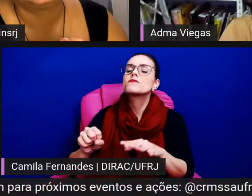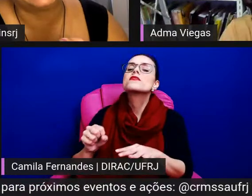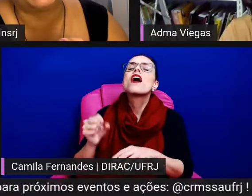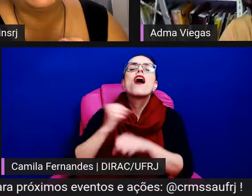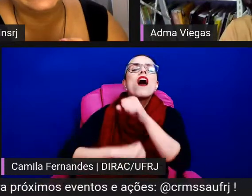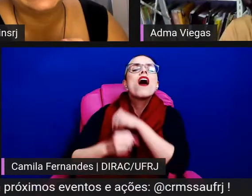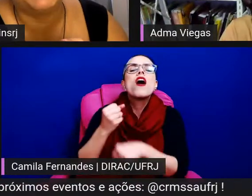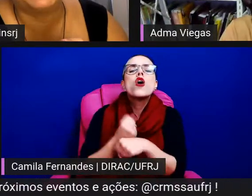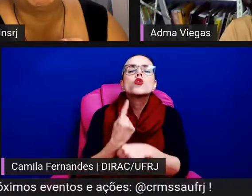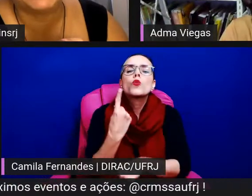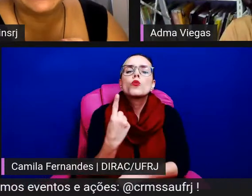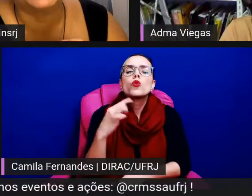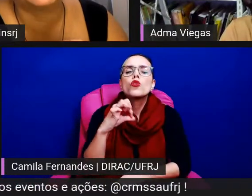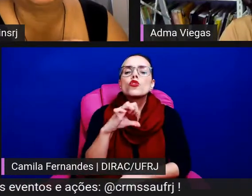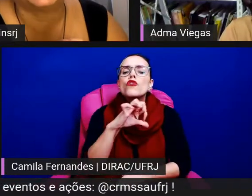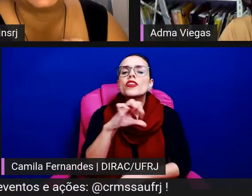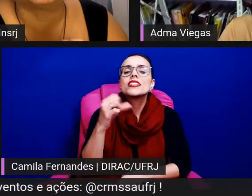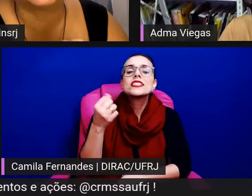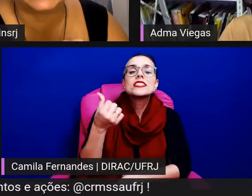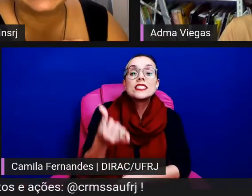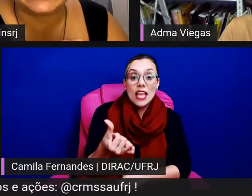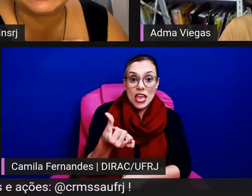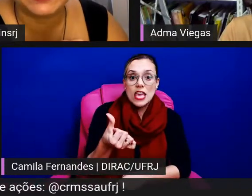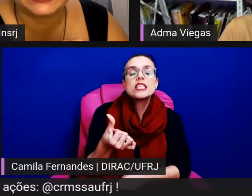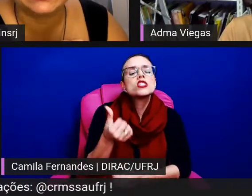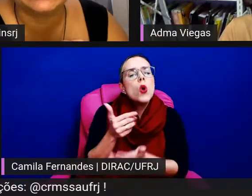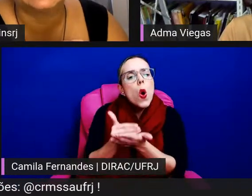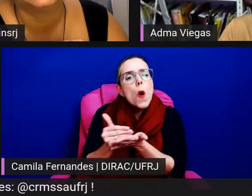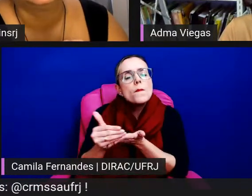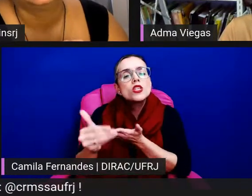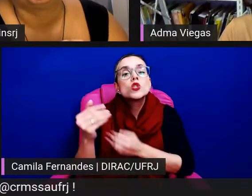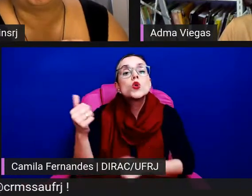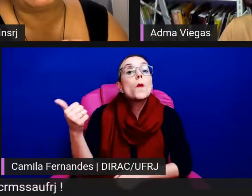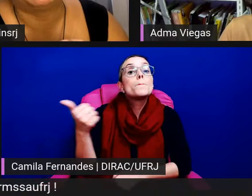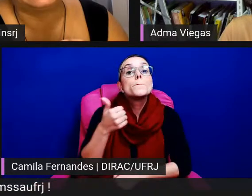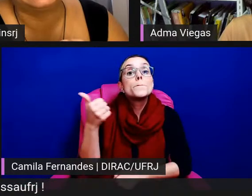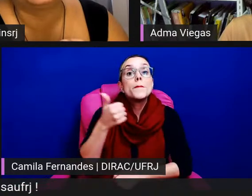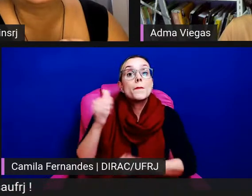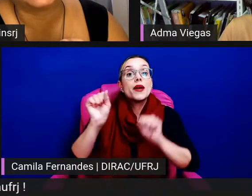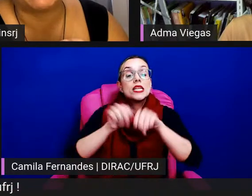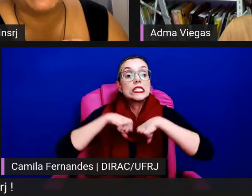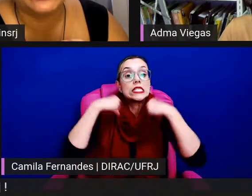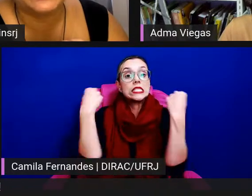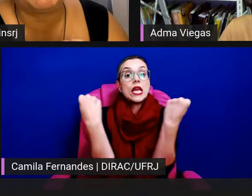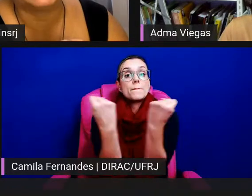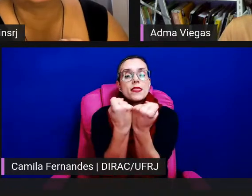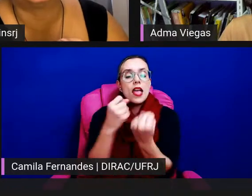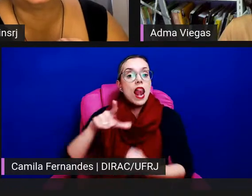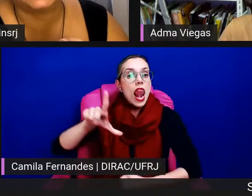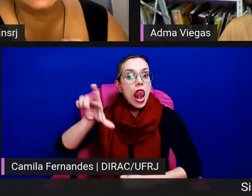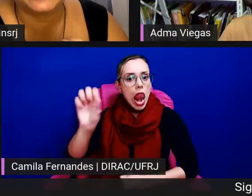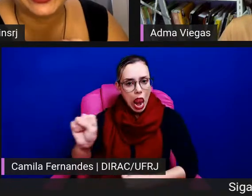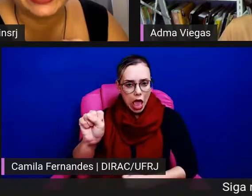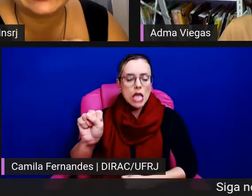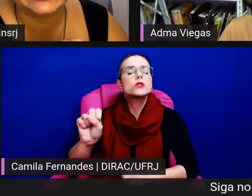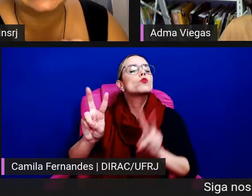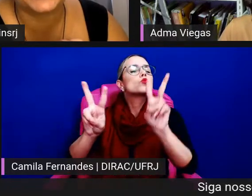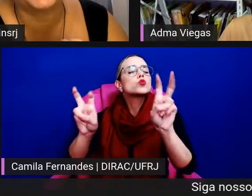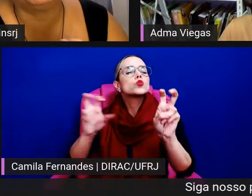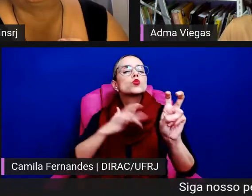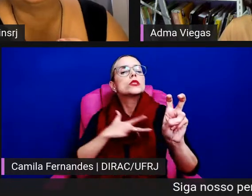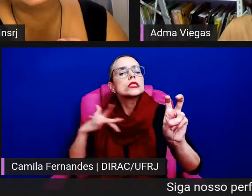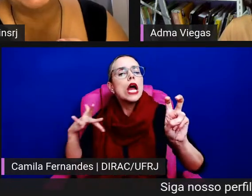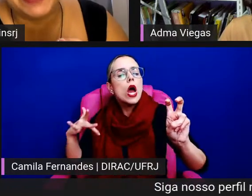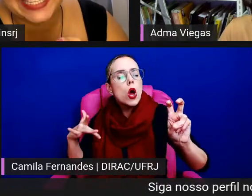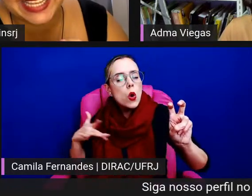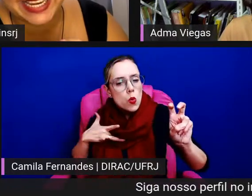1996, que aconteceu o primeiro seminário de lésbicas pautando saúde, estratégia de